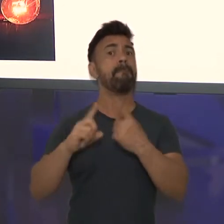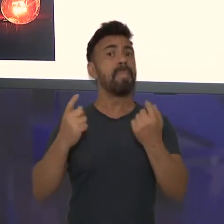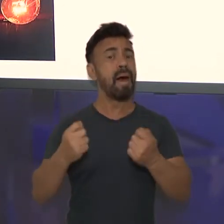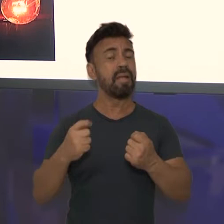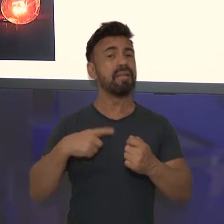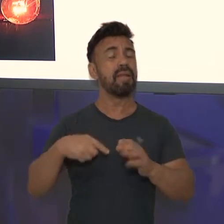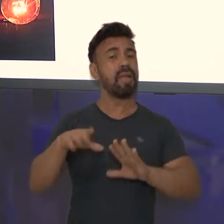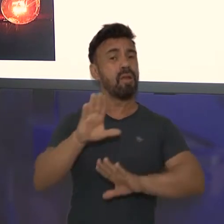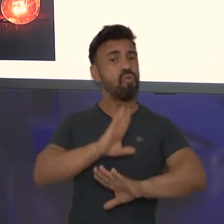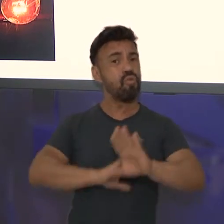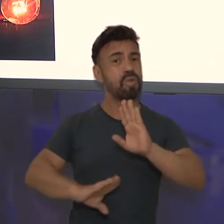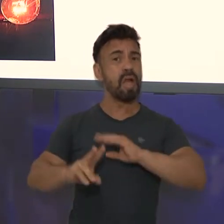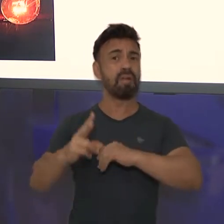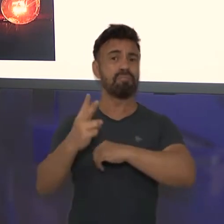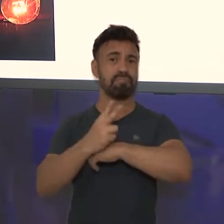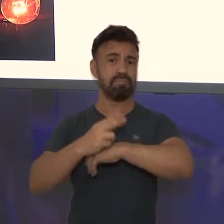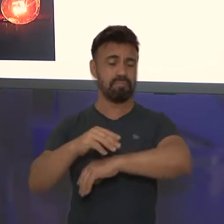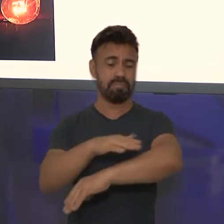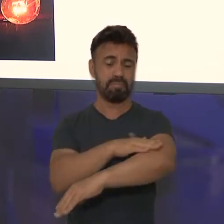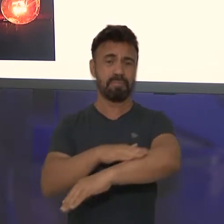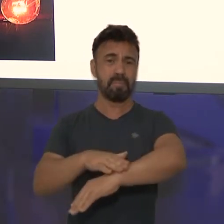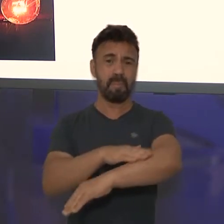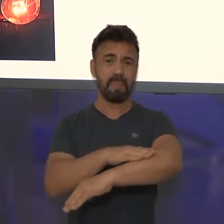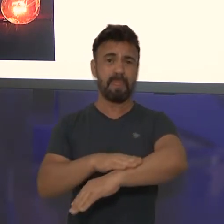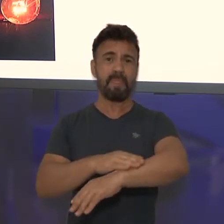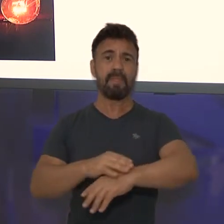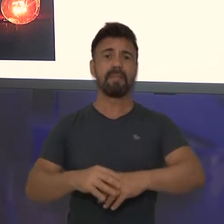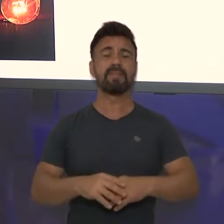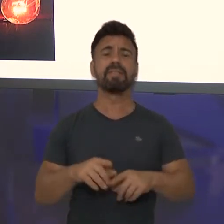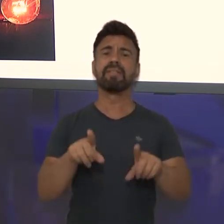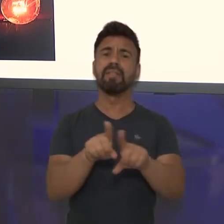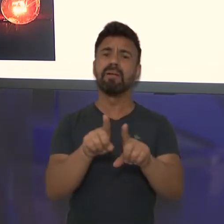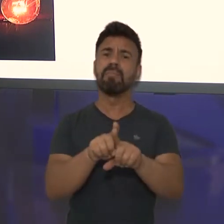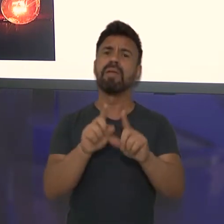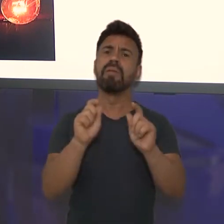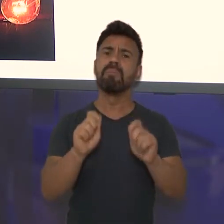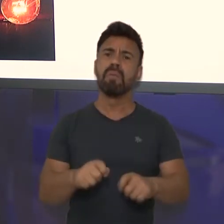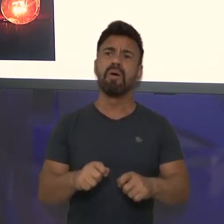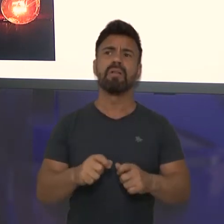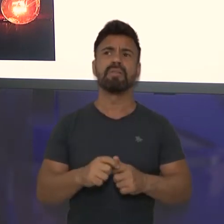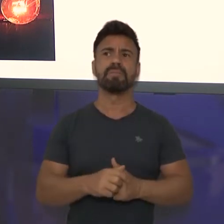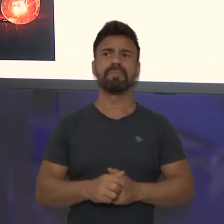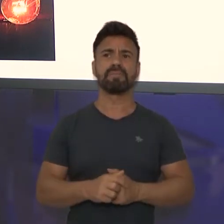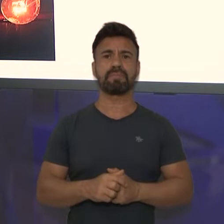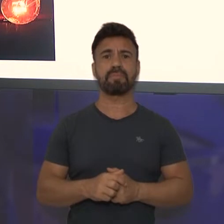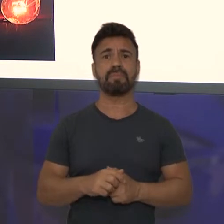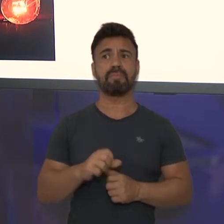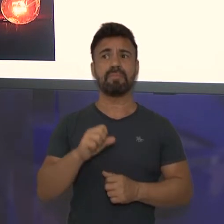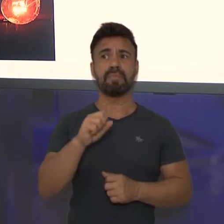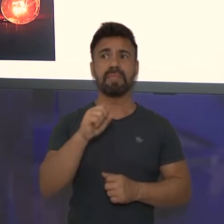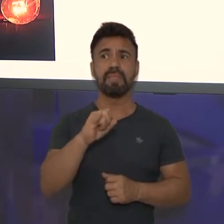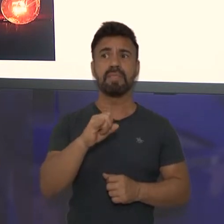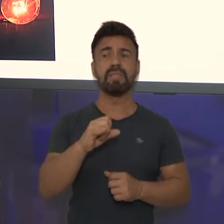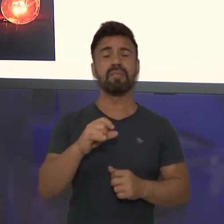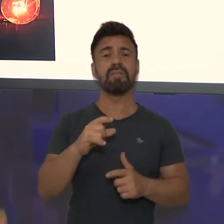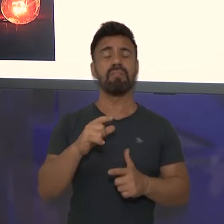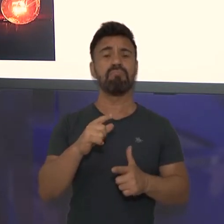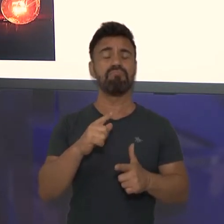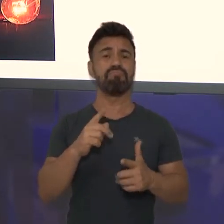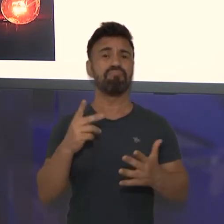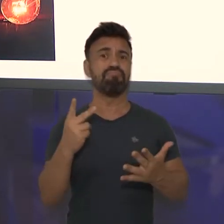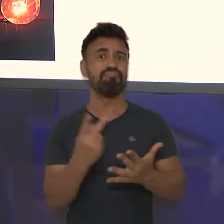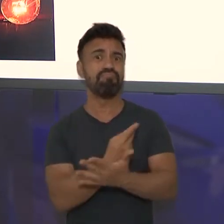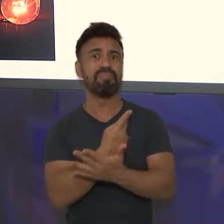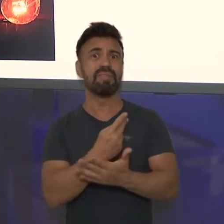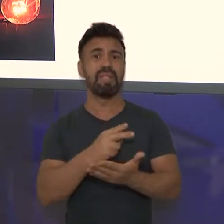seus devidos cuidados. Você pode também colocar, né, caso você tenha sofrido algum incidente, por